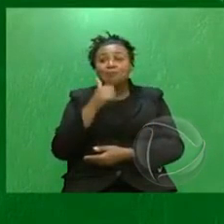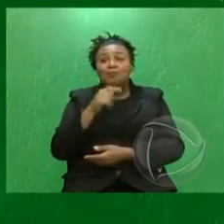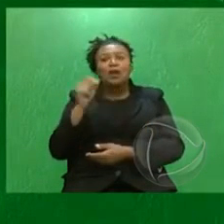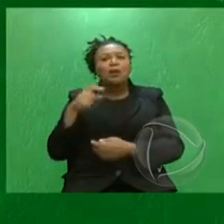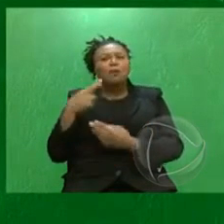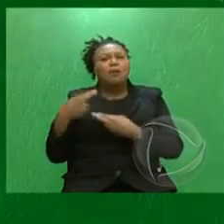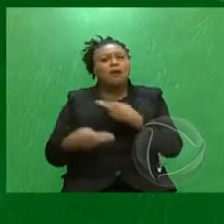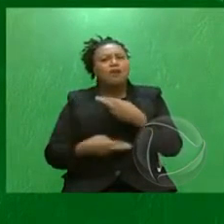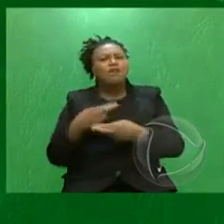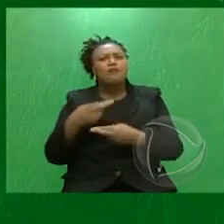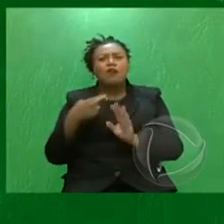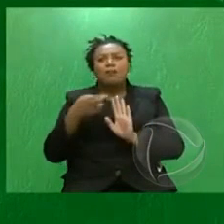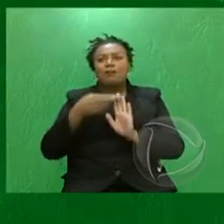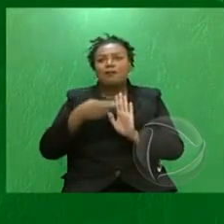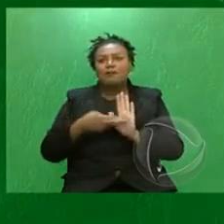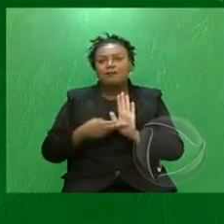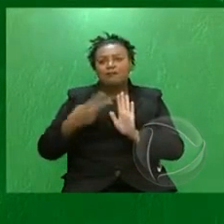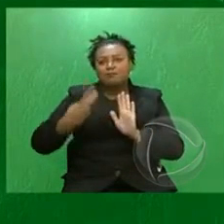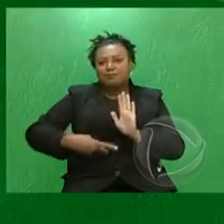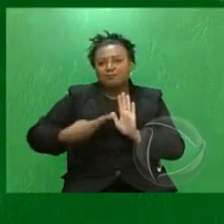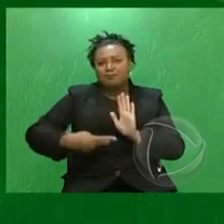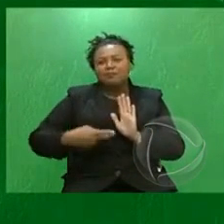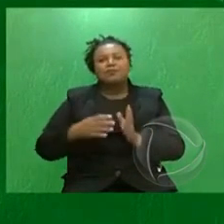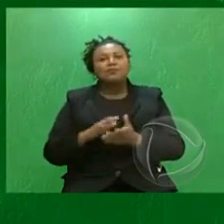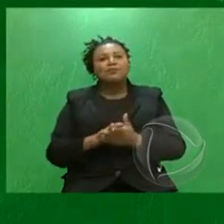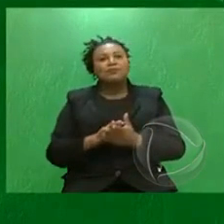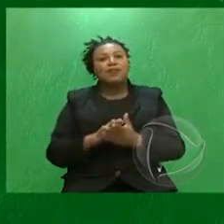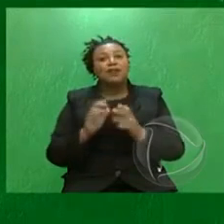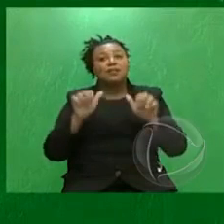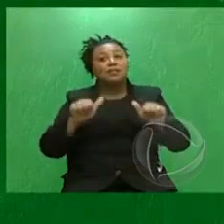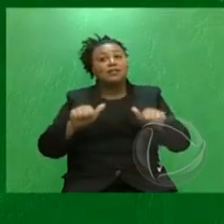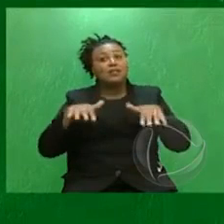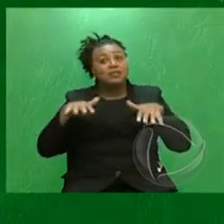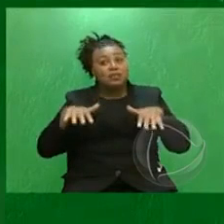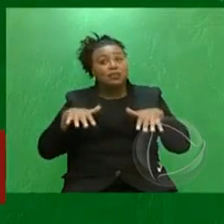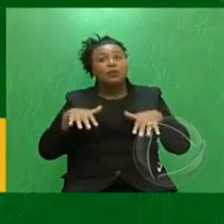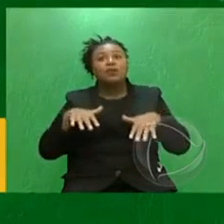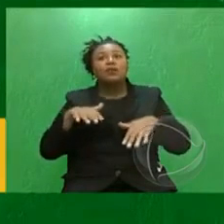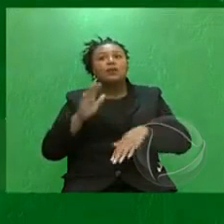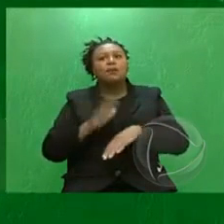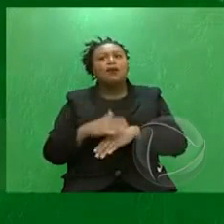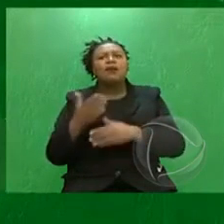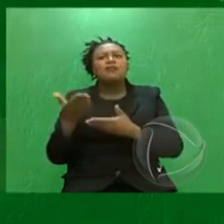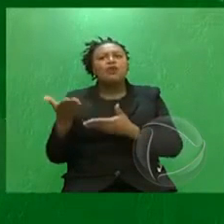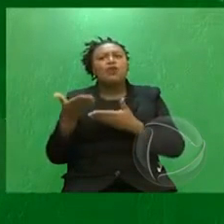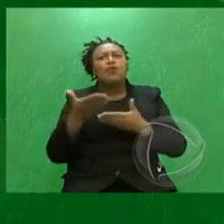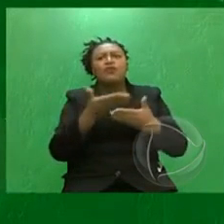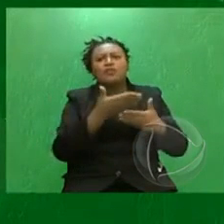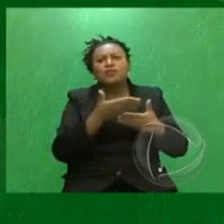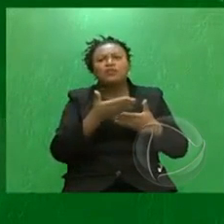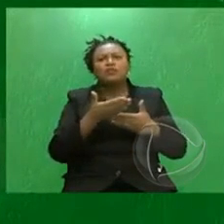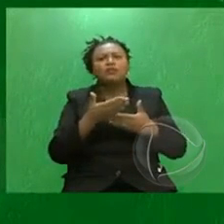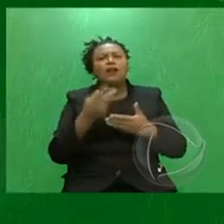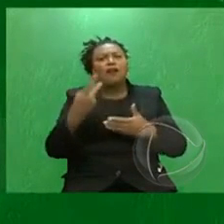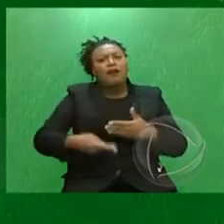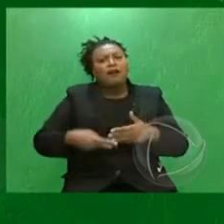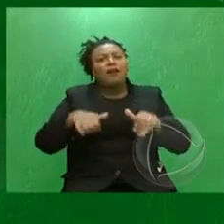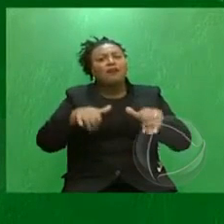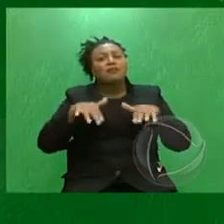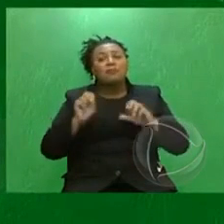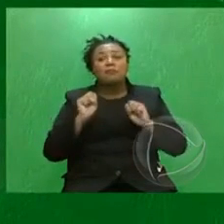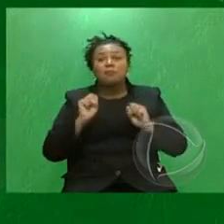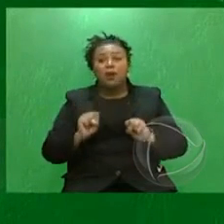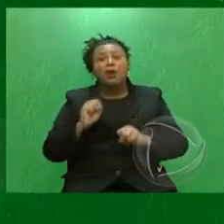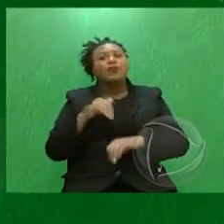uma reforma regimental para isso. Nossas sessões devem ser mais convidativas. Nossa casa